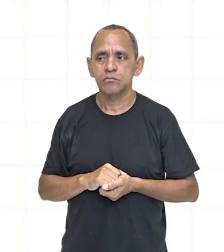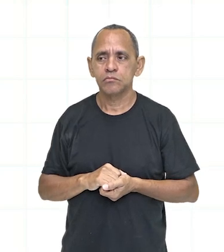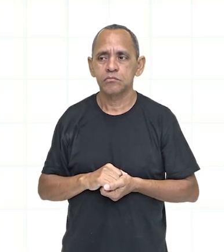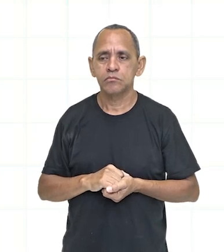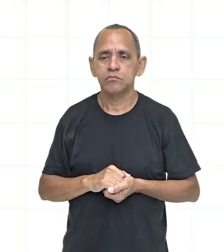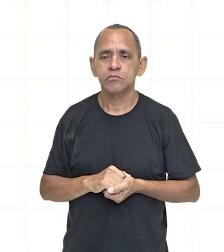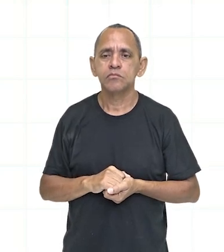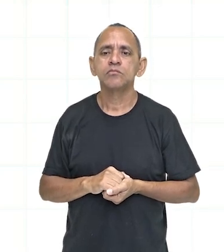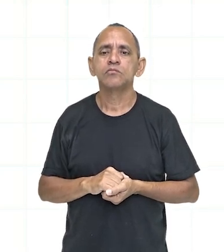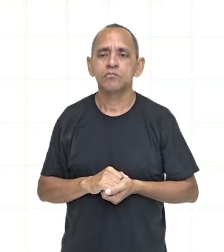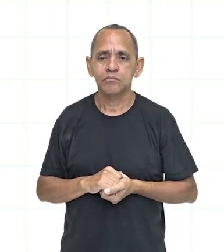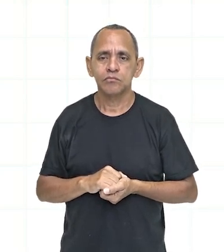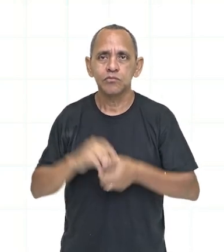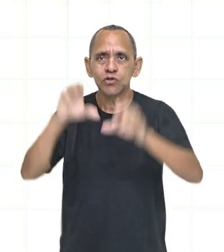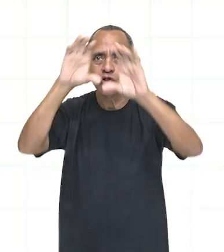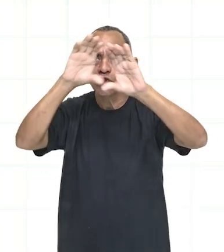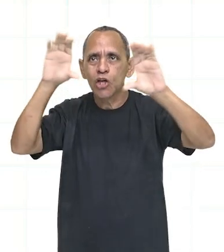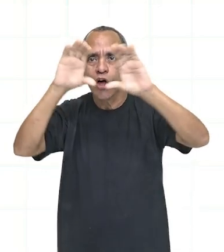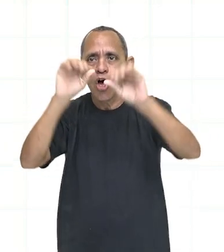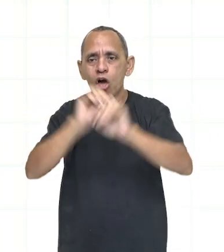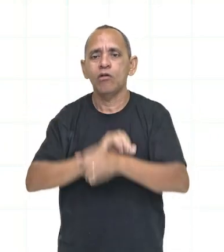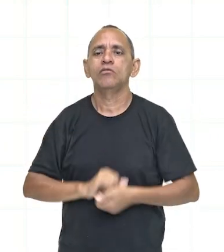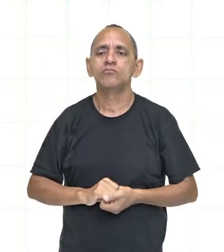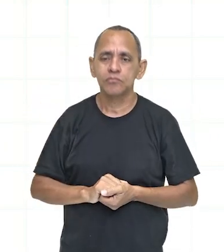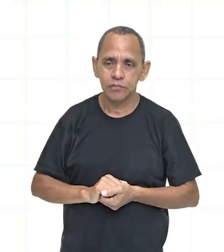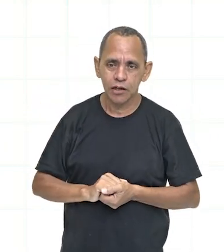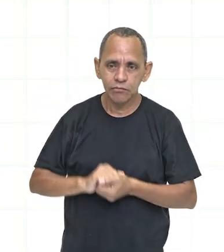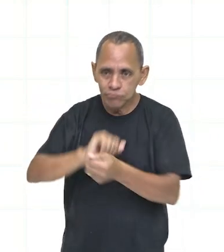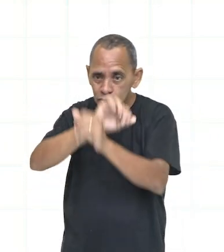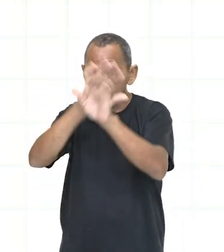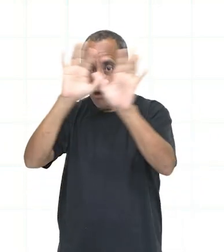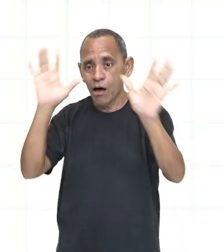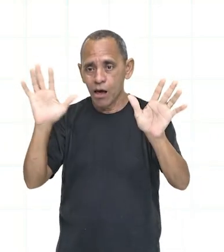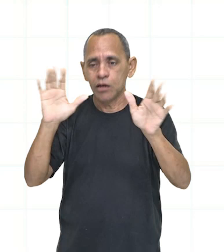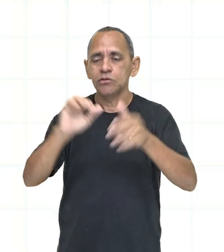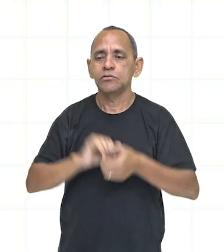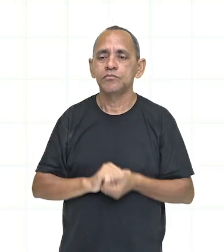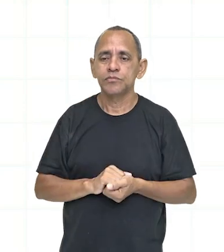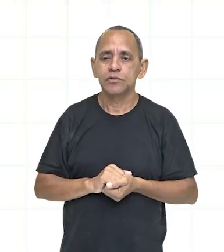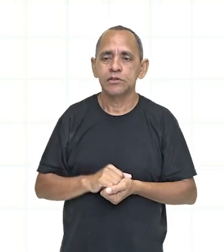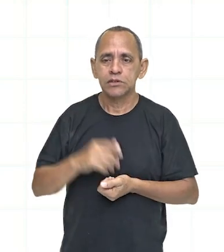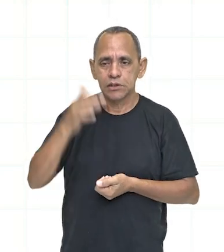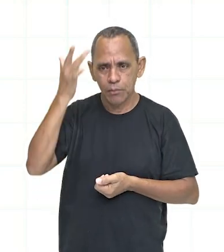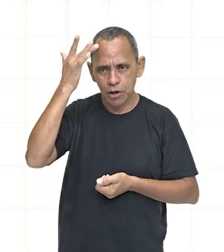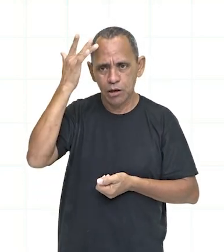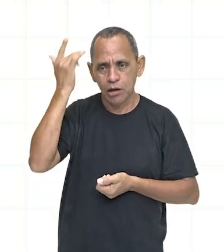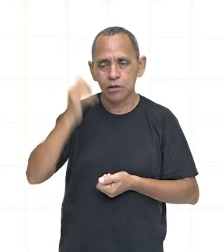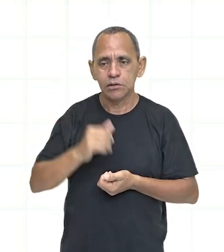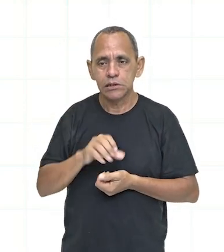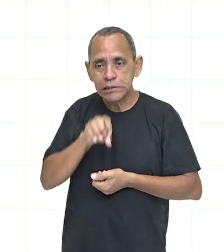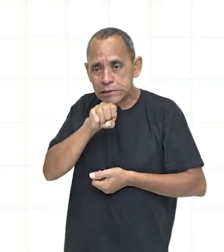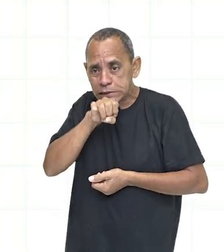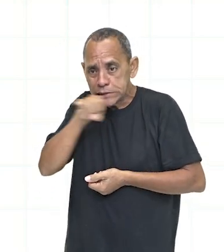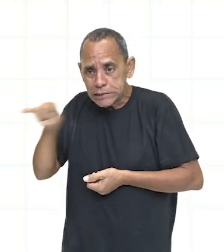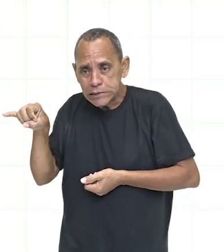prever céu claro, sky, né, céu claro, amanhã. Então,